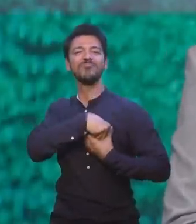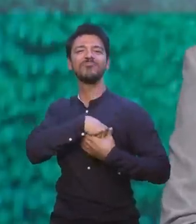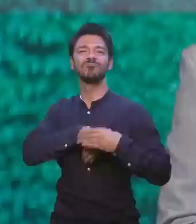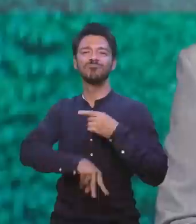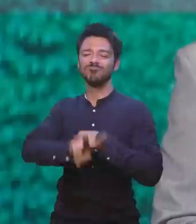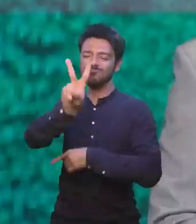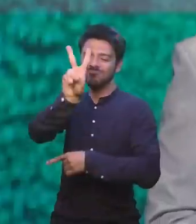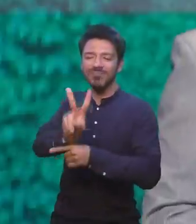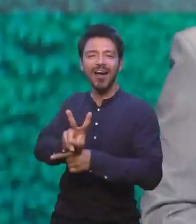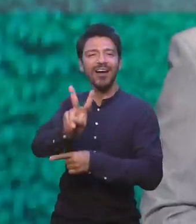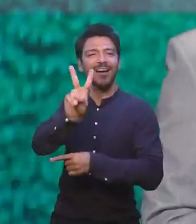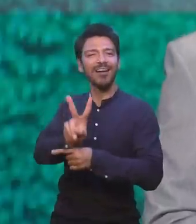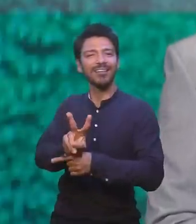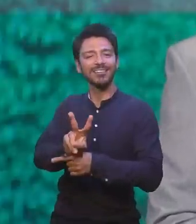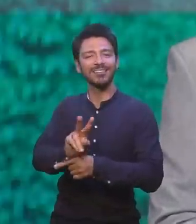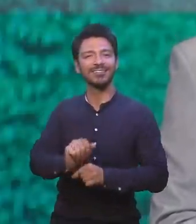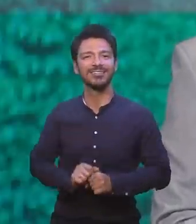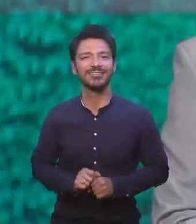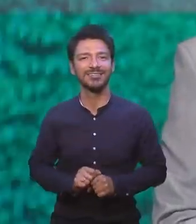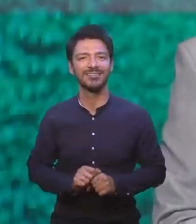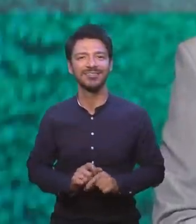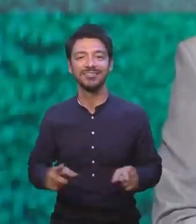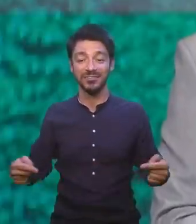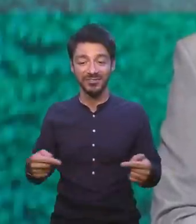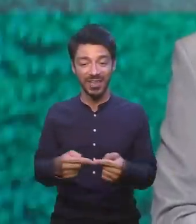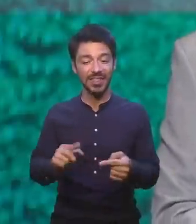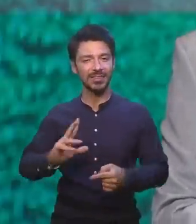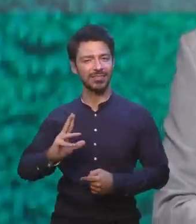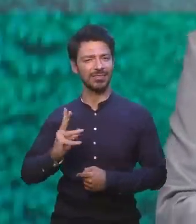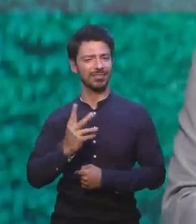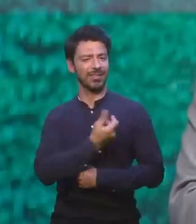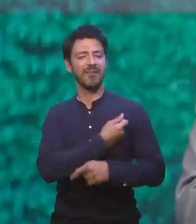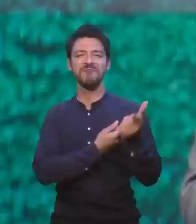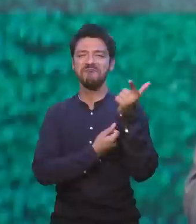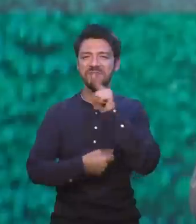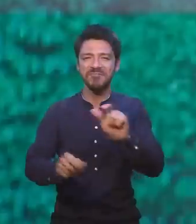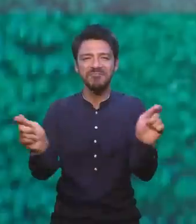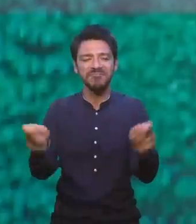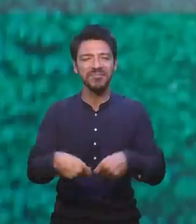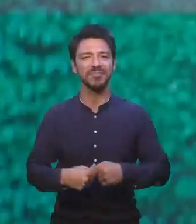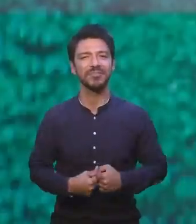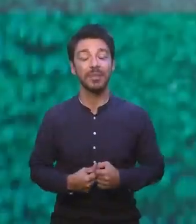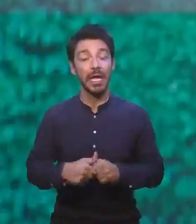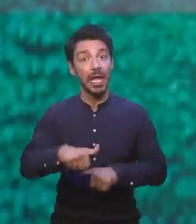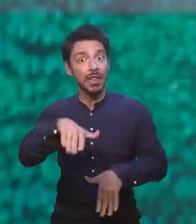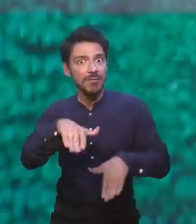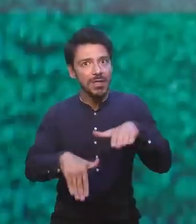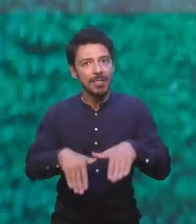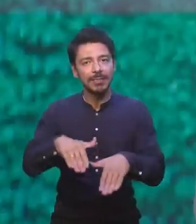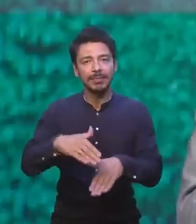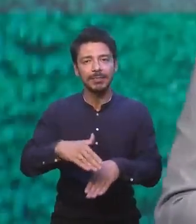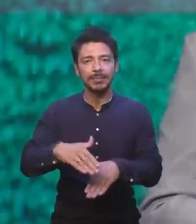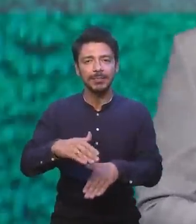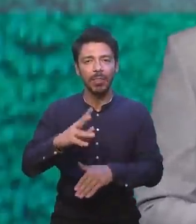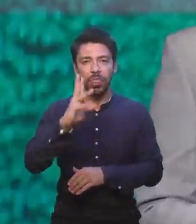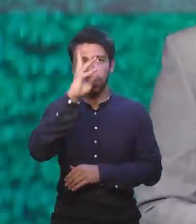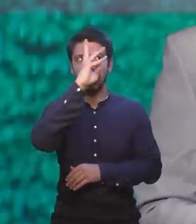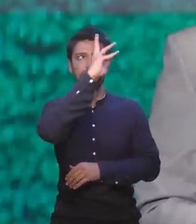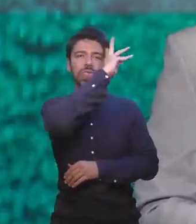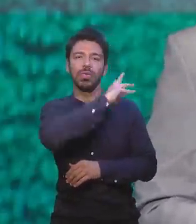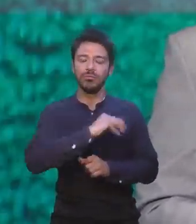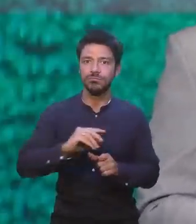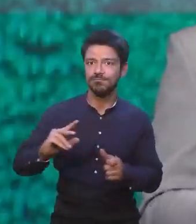vida. A porta larga da salvação. Conforme nós dissemos, às vezes um descuido, uma escolha